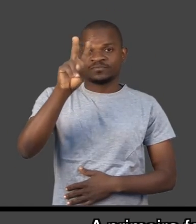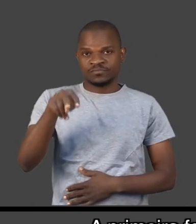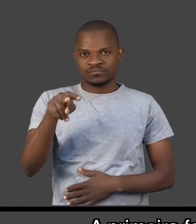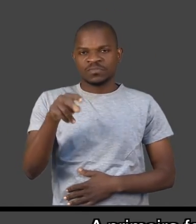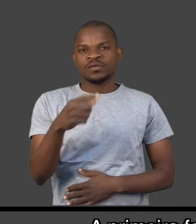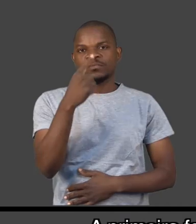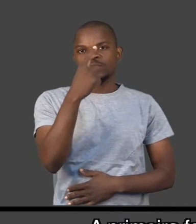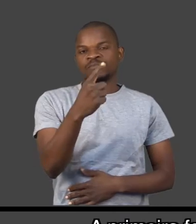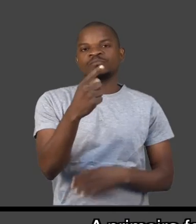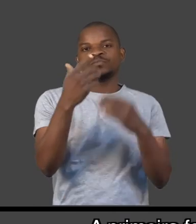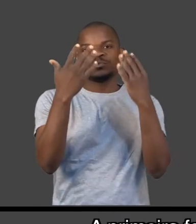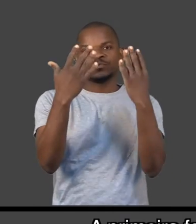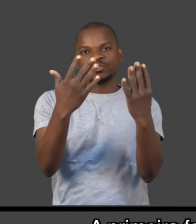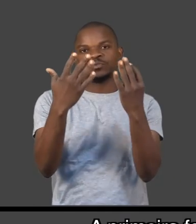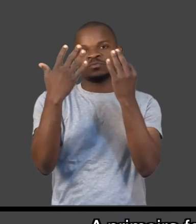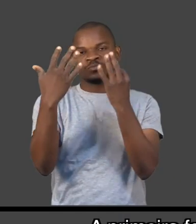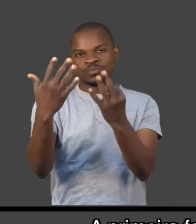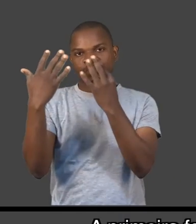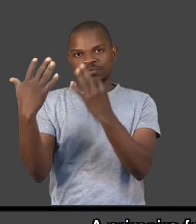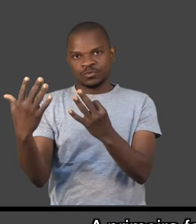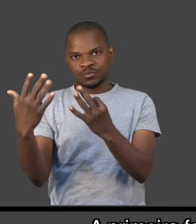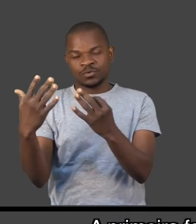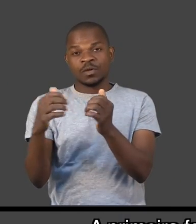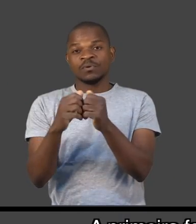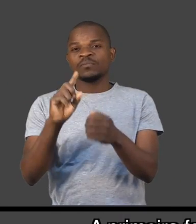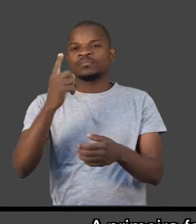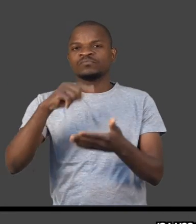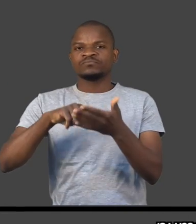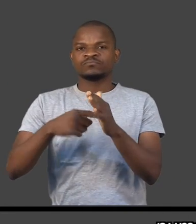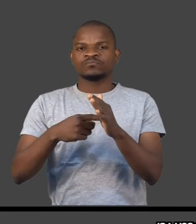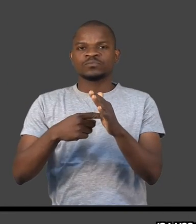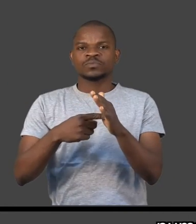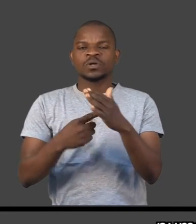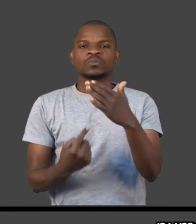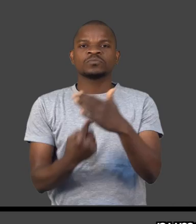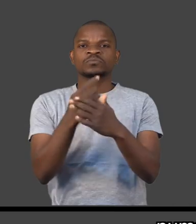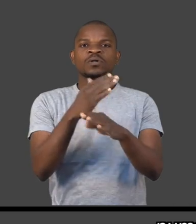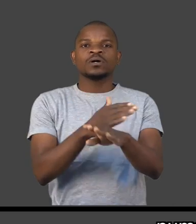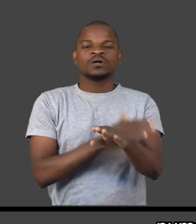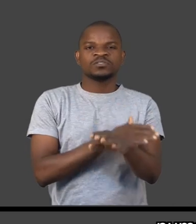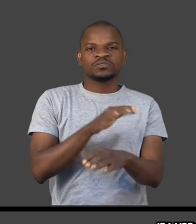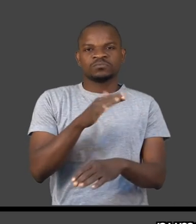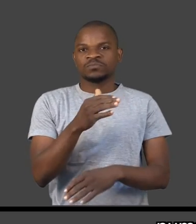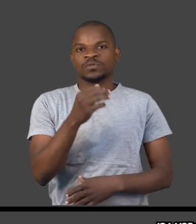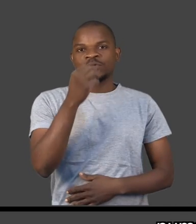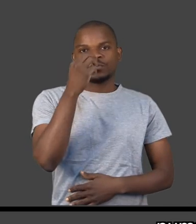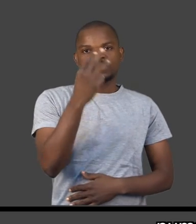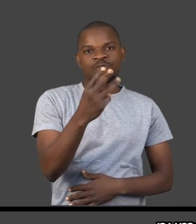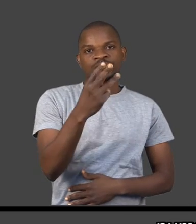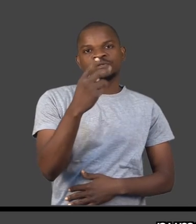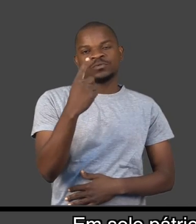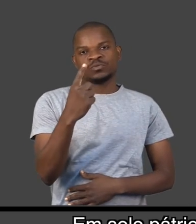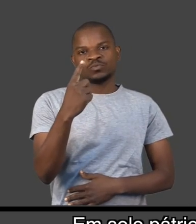há 31 anos, quando João Paulo II desembarcou em Maputo, numa altura em que a guerra civil devastava